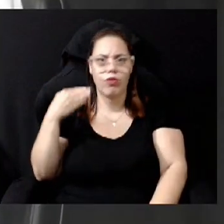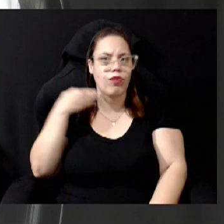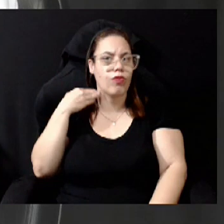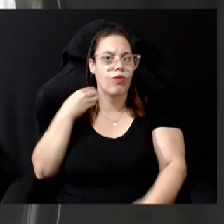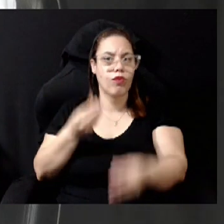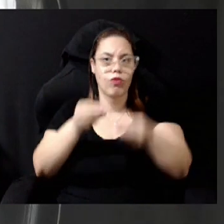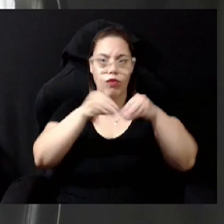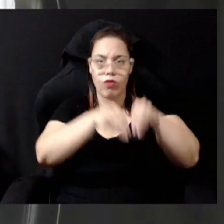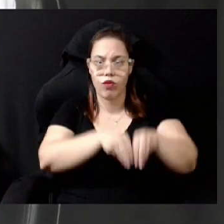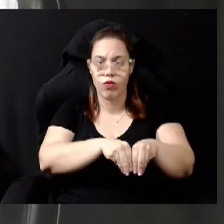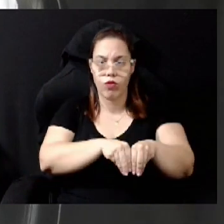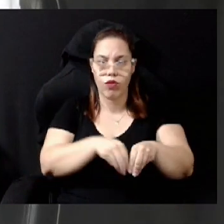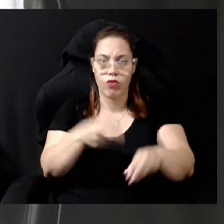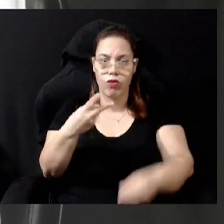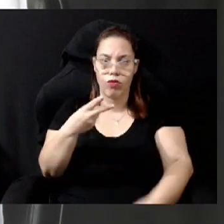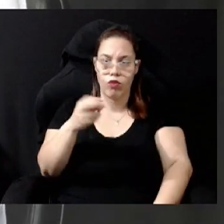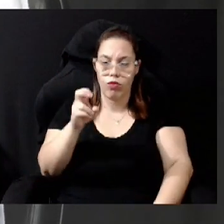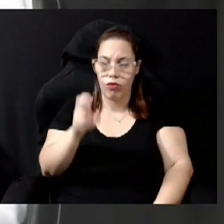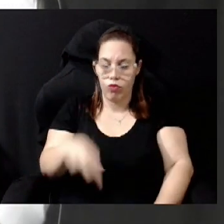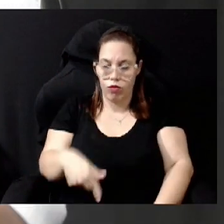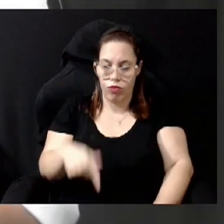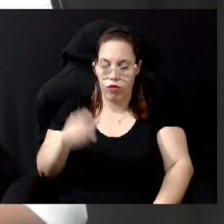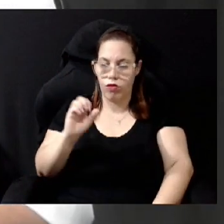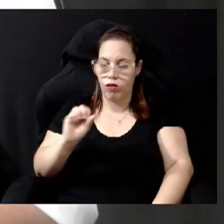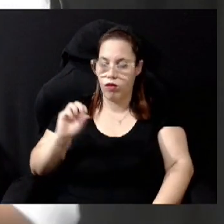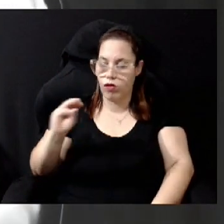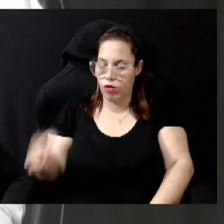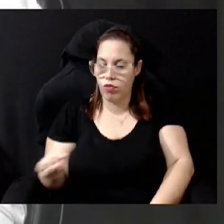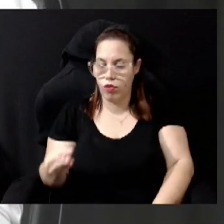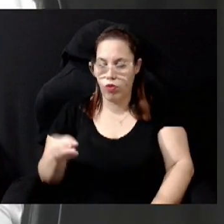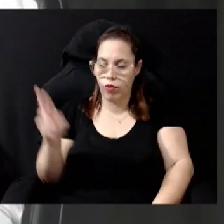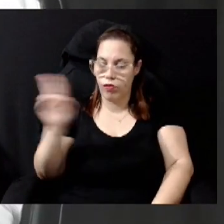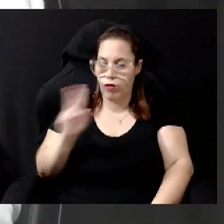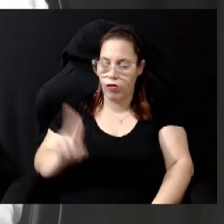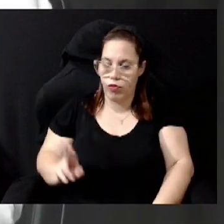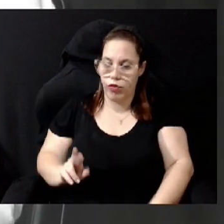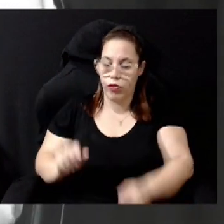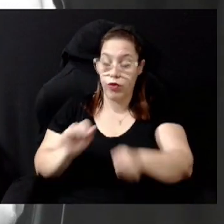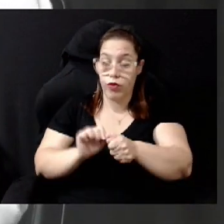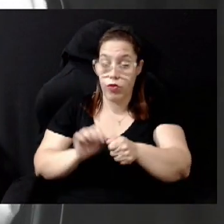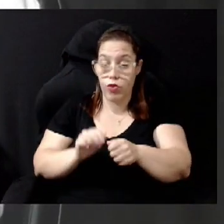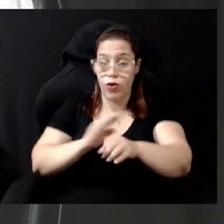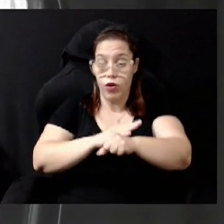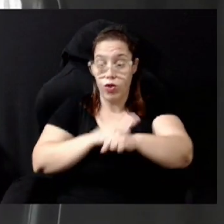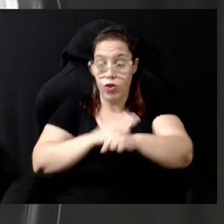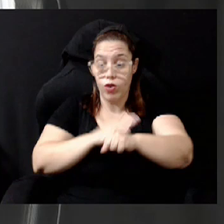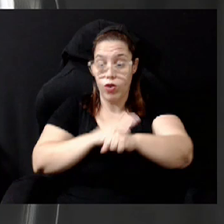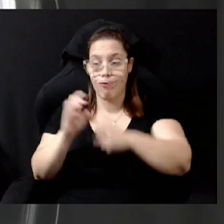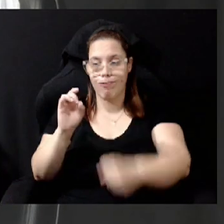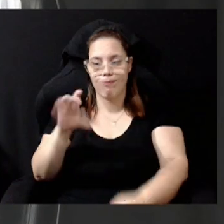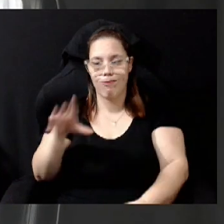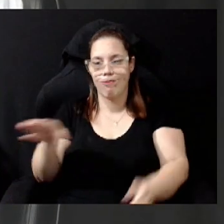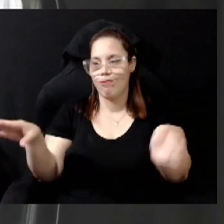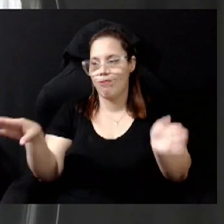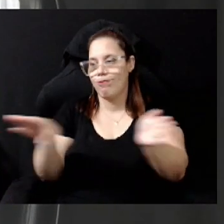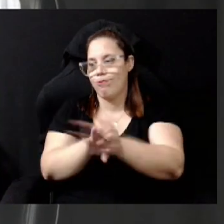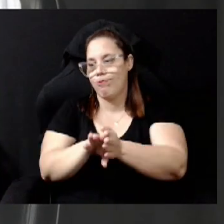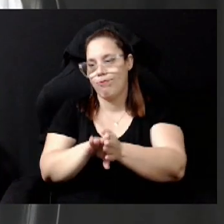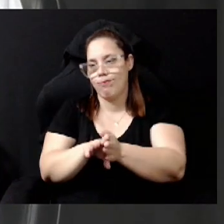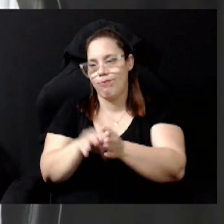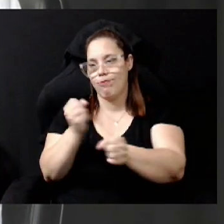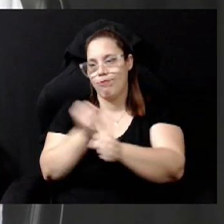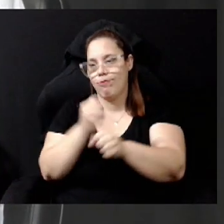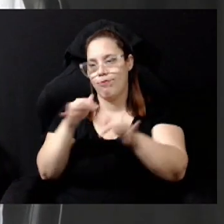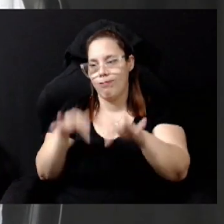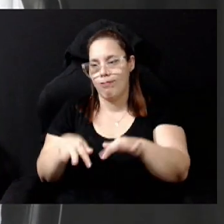quase 270 milhões de reais que seriam feitos a esses bairros. Só que quando chegamos no final do ano, próximo do